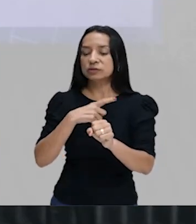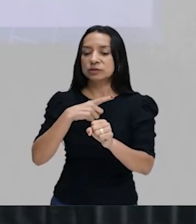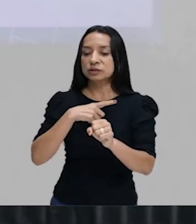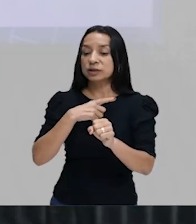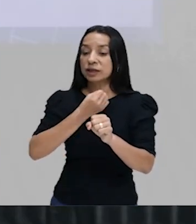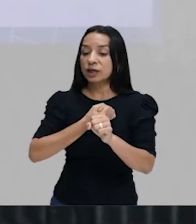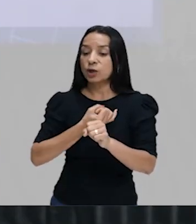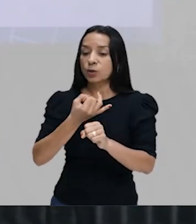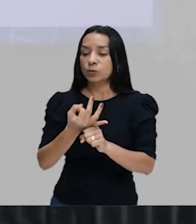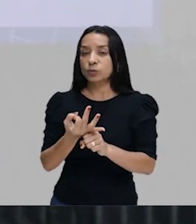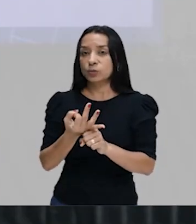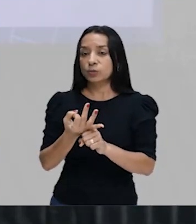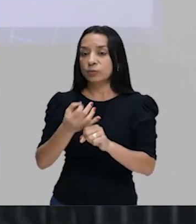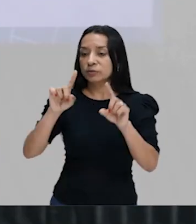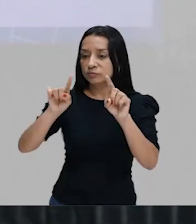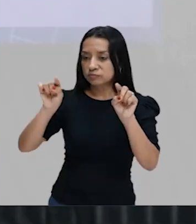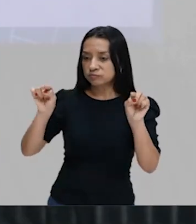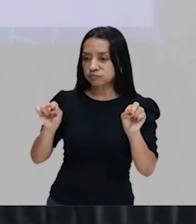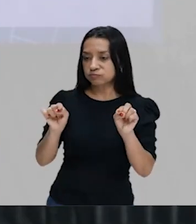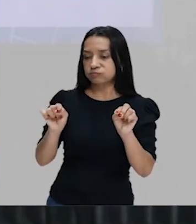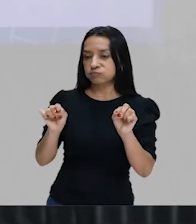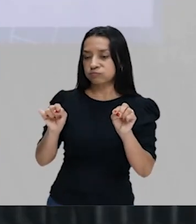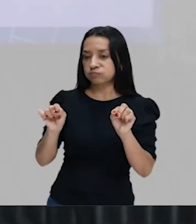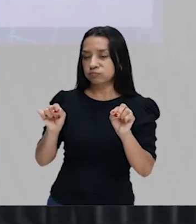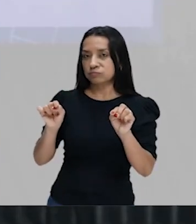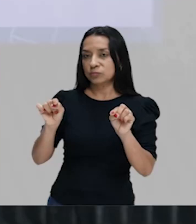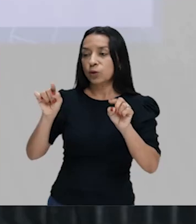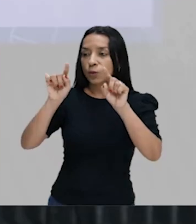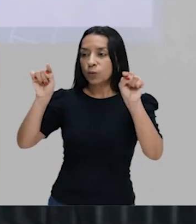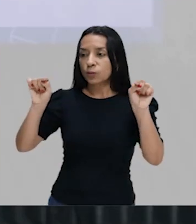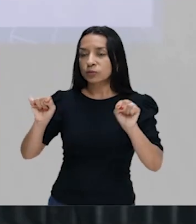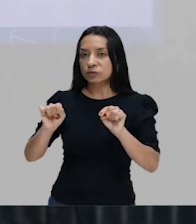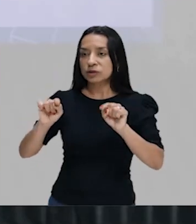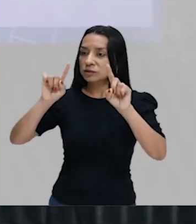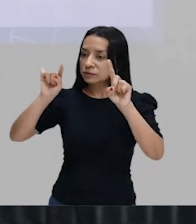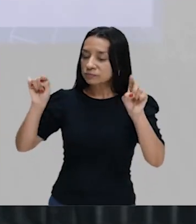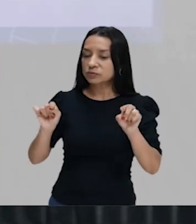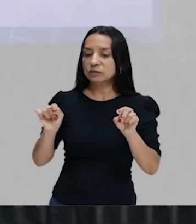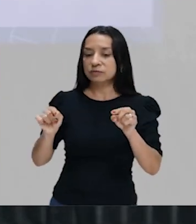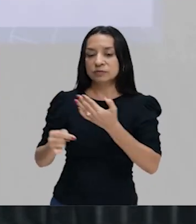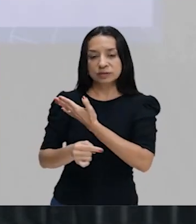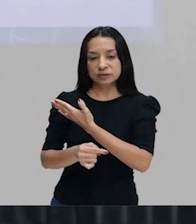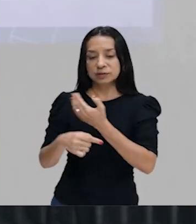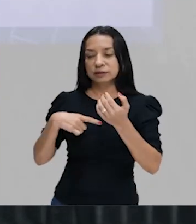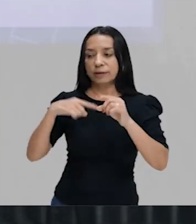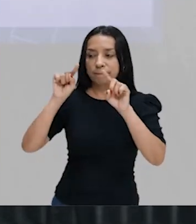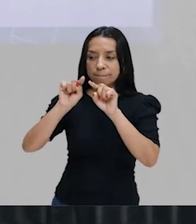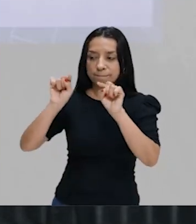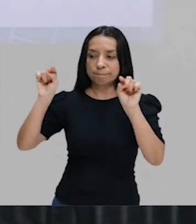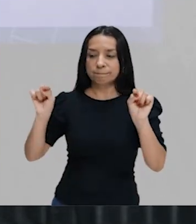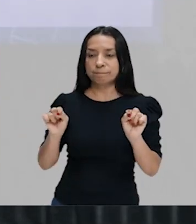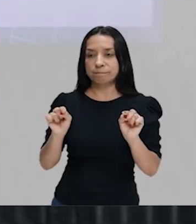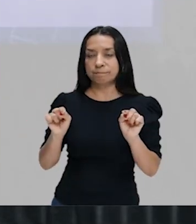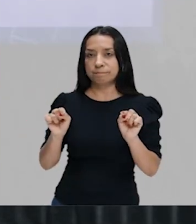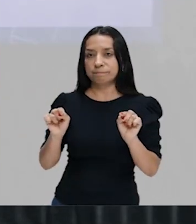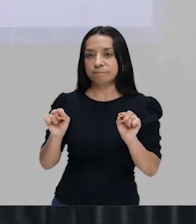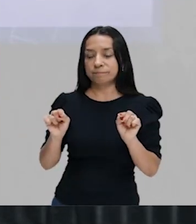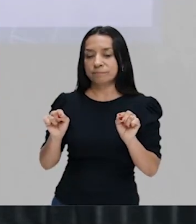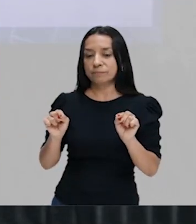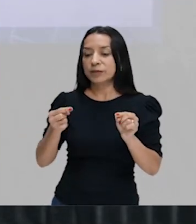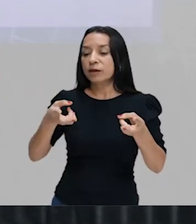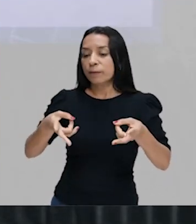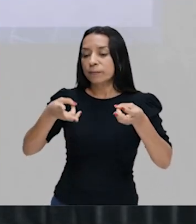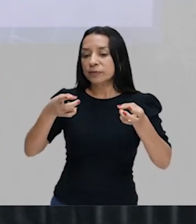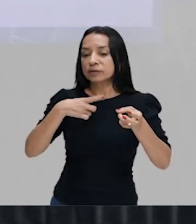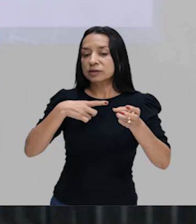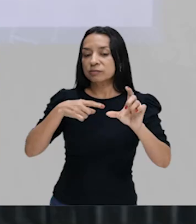na verdade, entre parênteses, colchetes e chaves. No caso aqui, eu tenho os colchetes. Perceba que os colchetes, eles estão fechados,